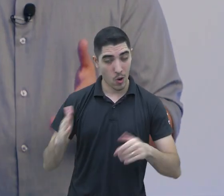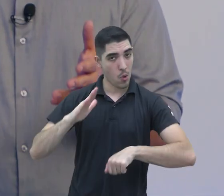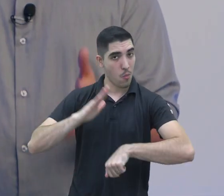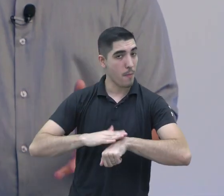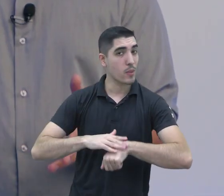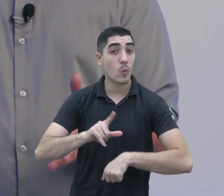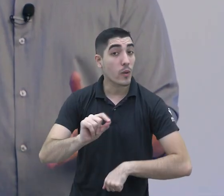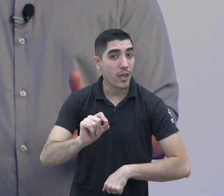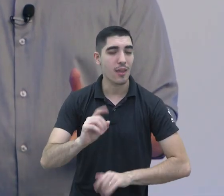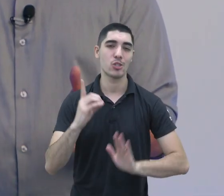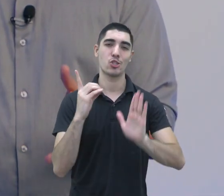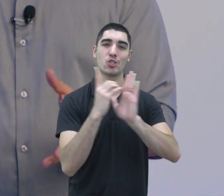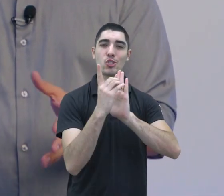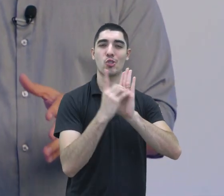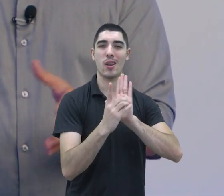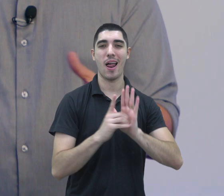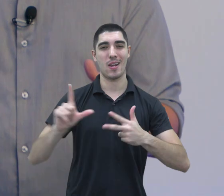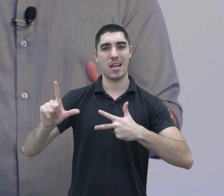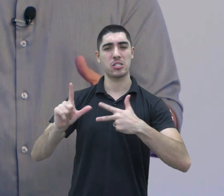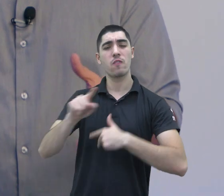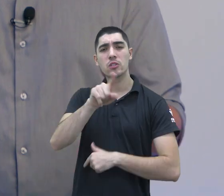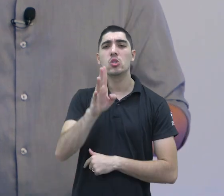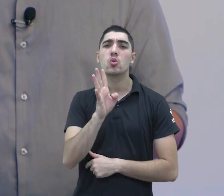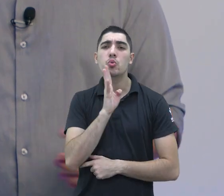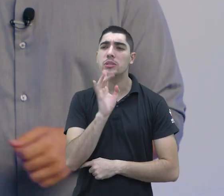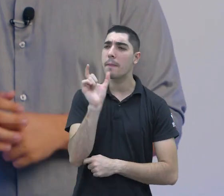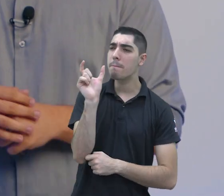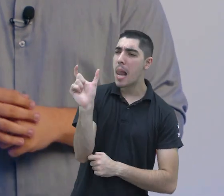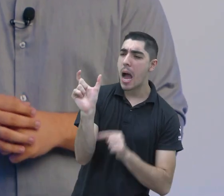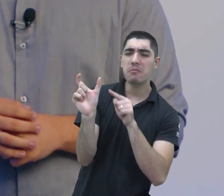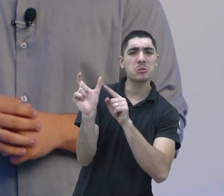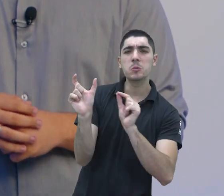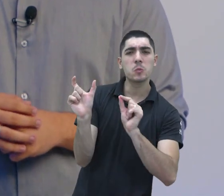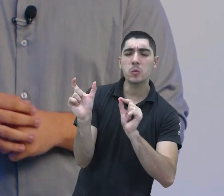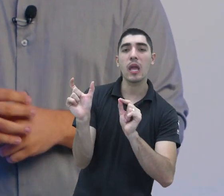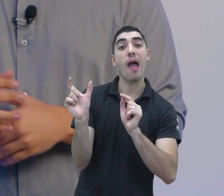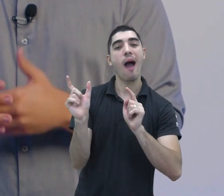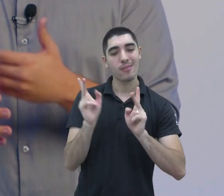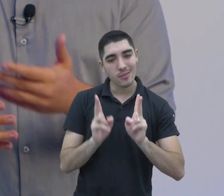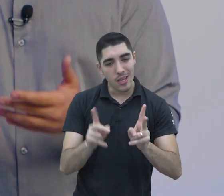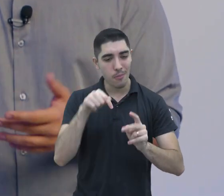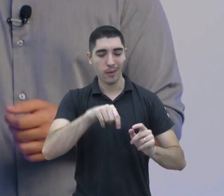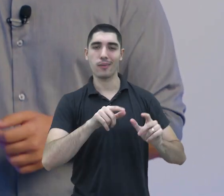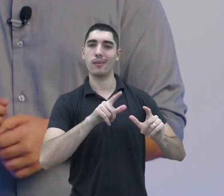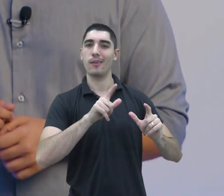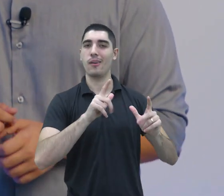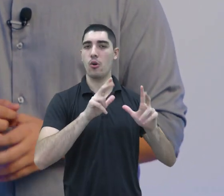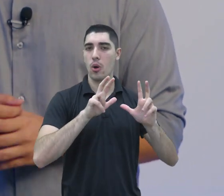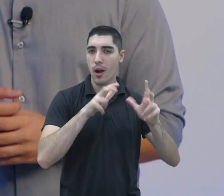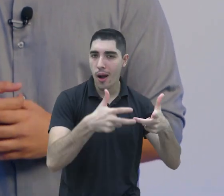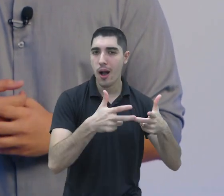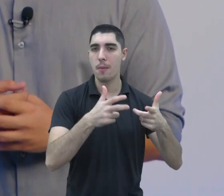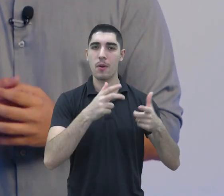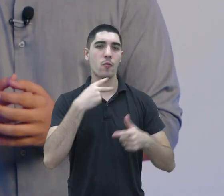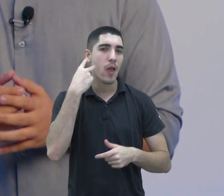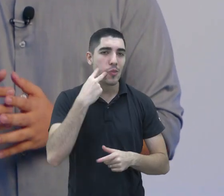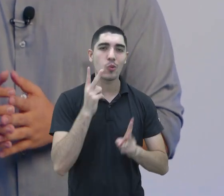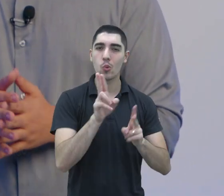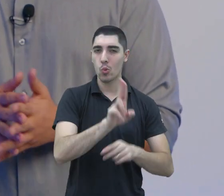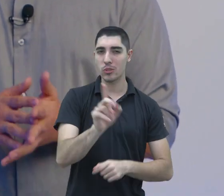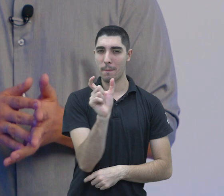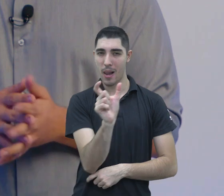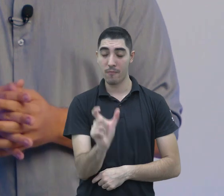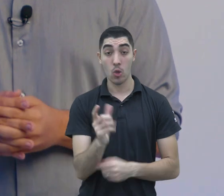de dicionário legislativo, momento de você ficar por dentro de expressões e palavras que são usadas com frequência pelos